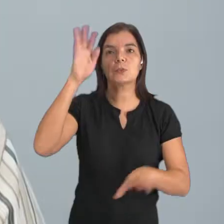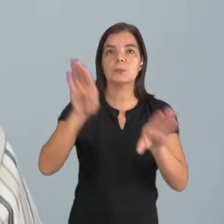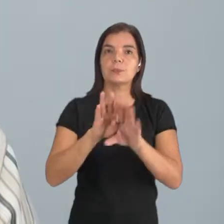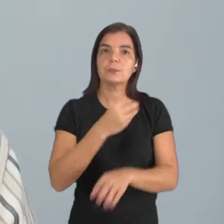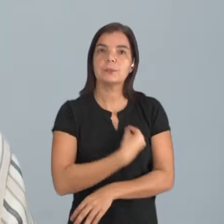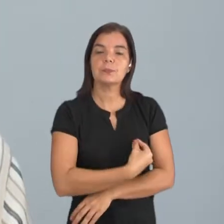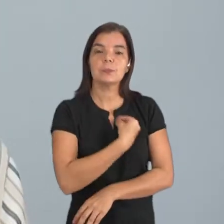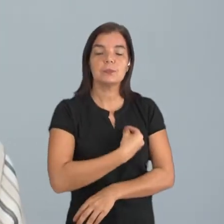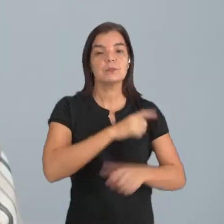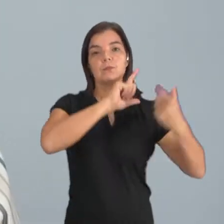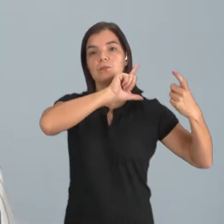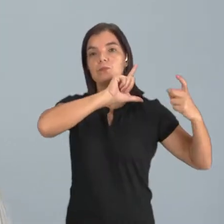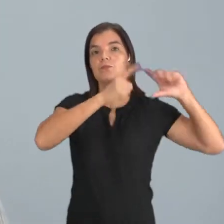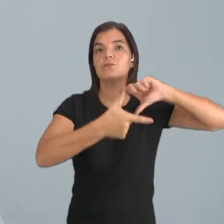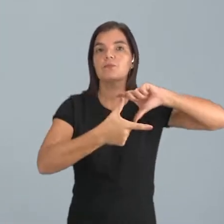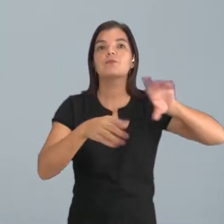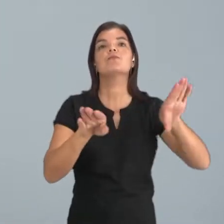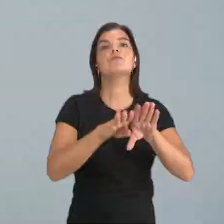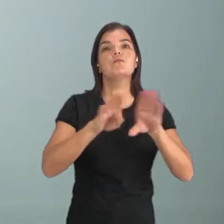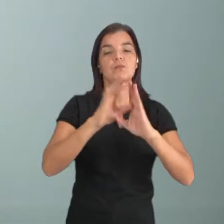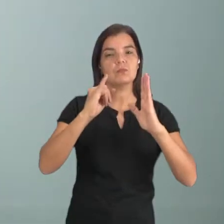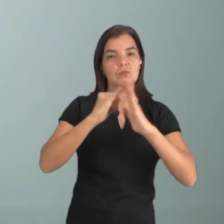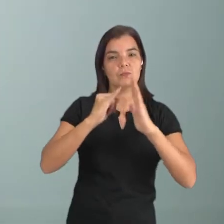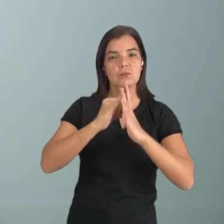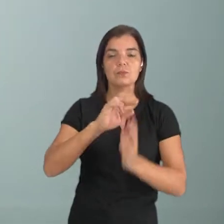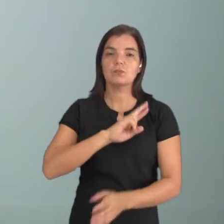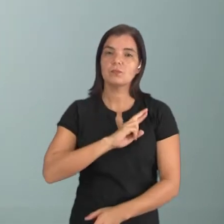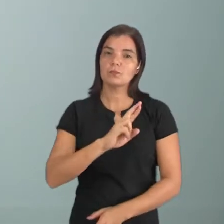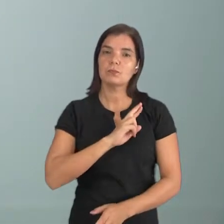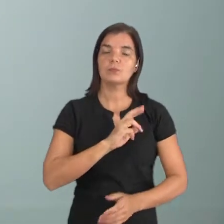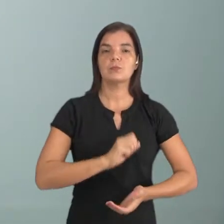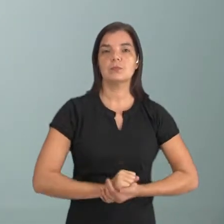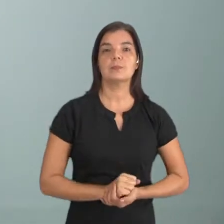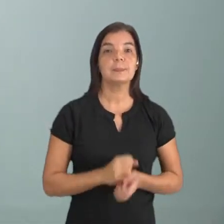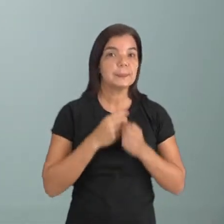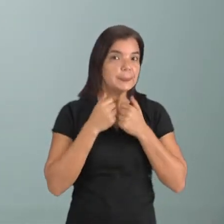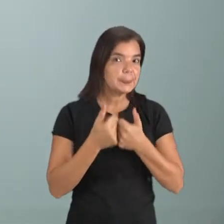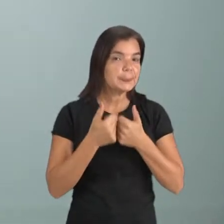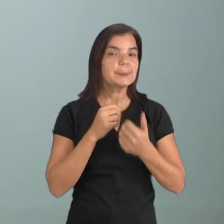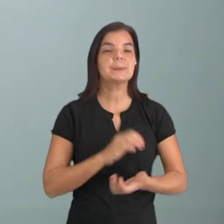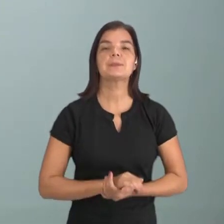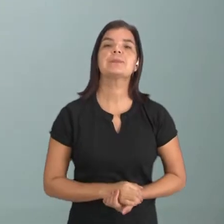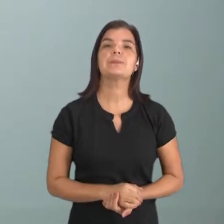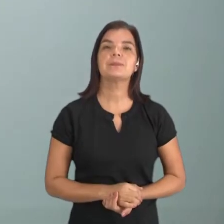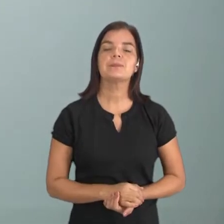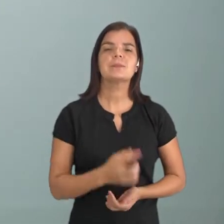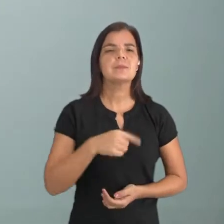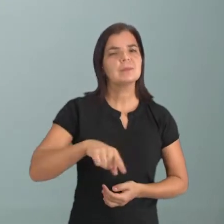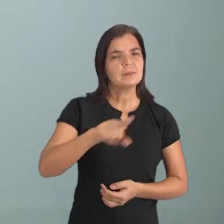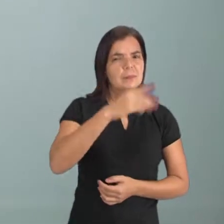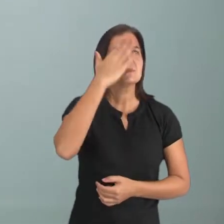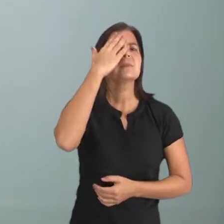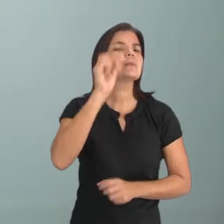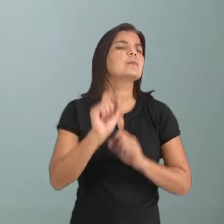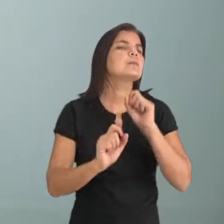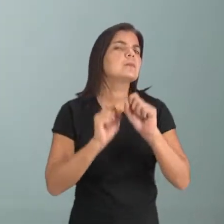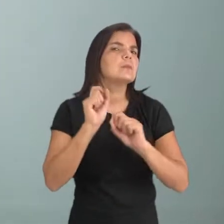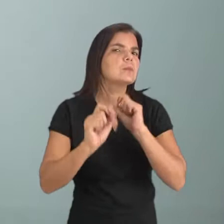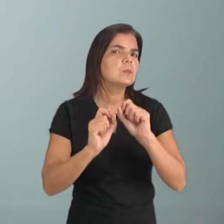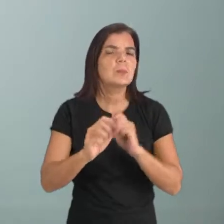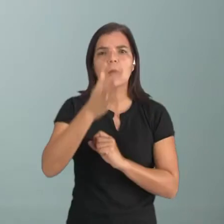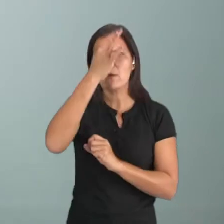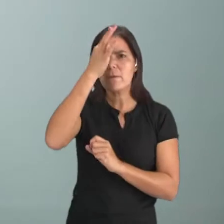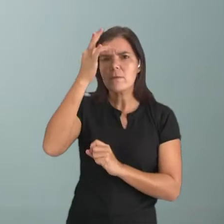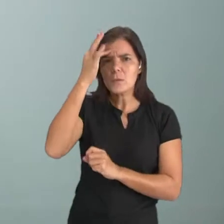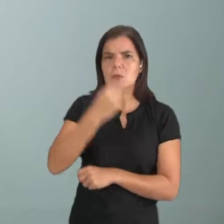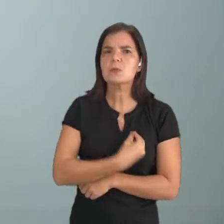vida, tradições, instituições religiosas, tá bom? Você sabe definir o que é filosofia